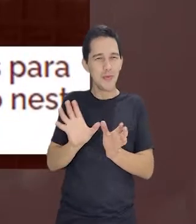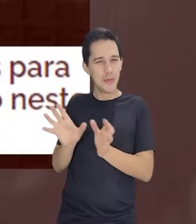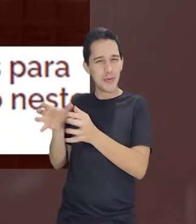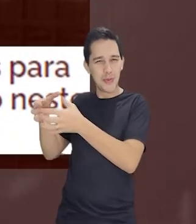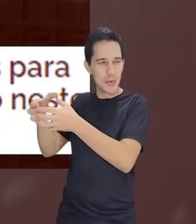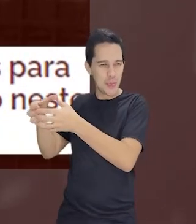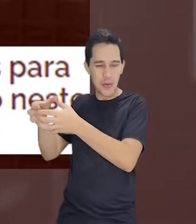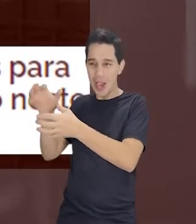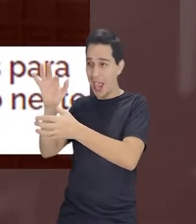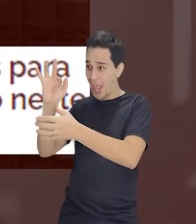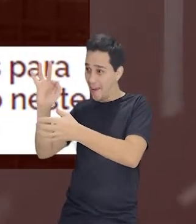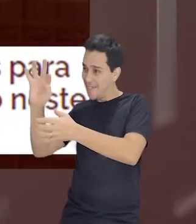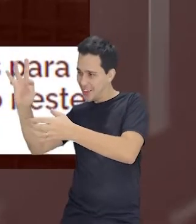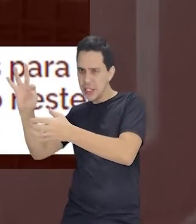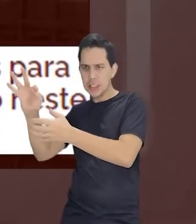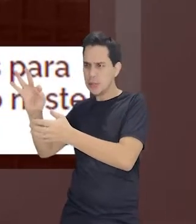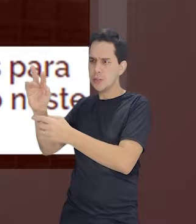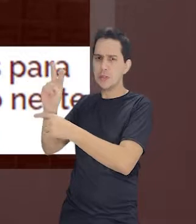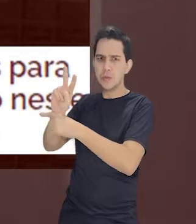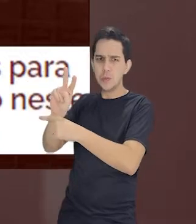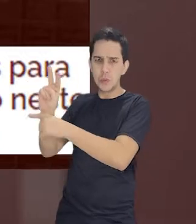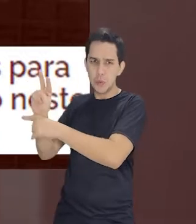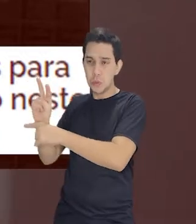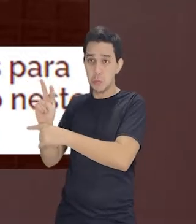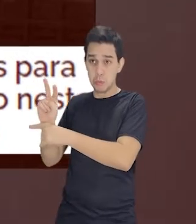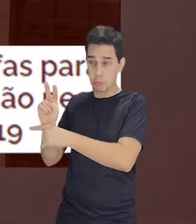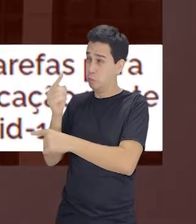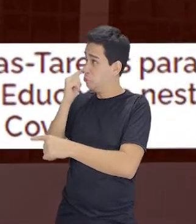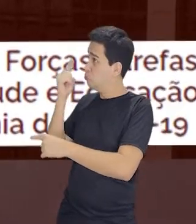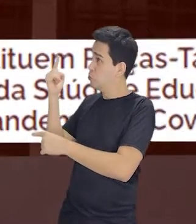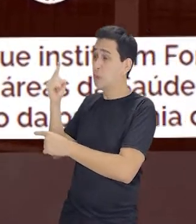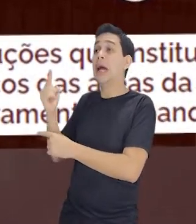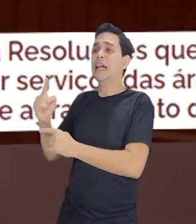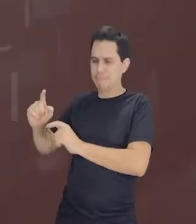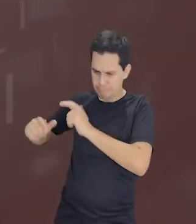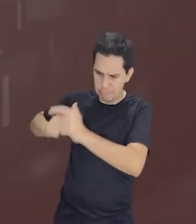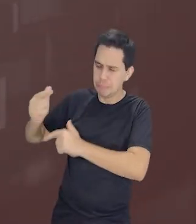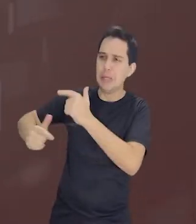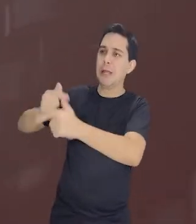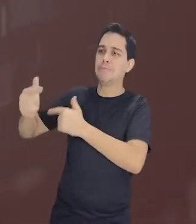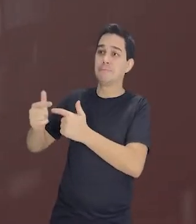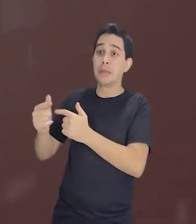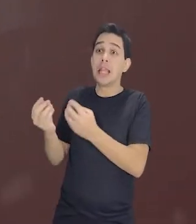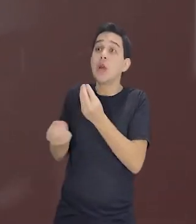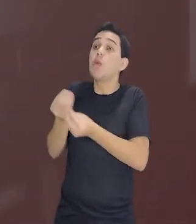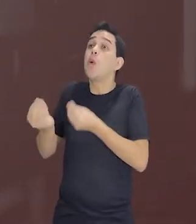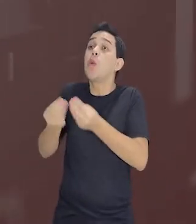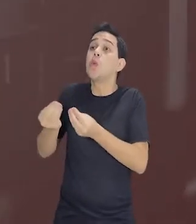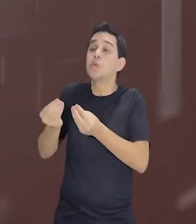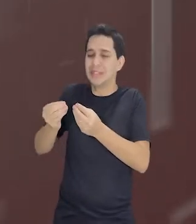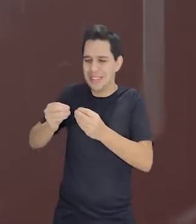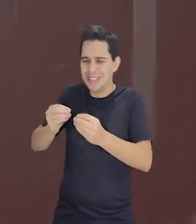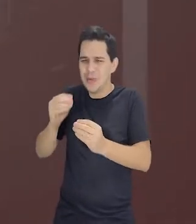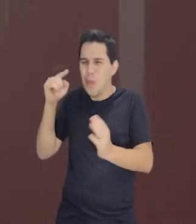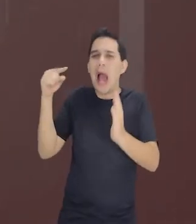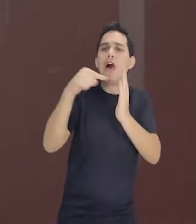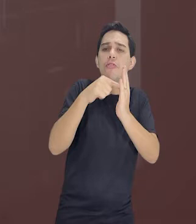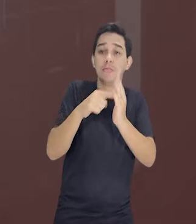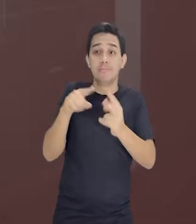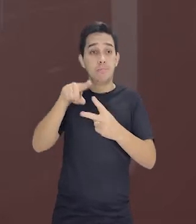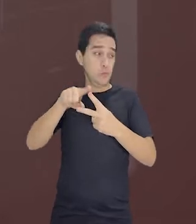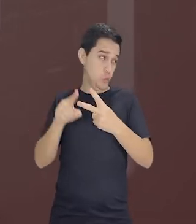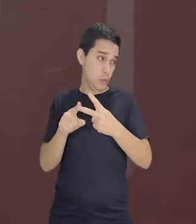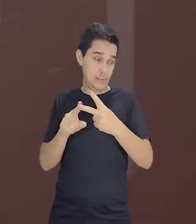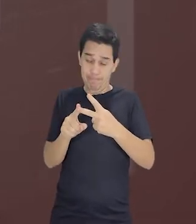criou a força-tarefa com 2 eixos principais de atuação. Um eixo destinado ao fomento e planejamento das